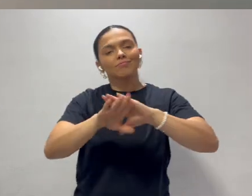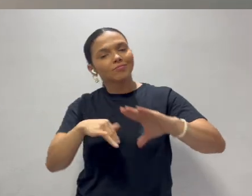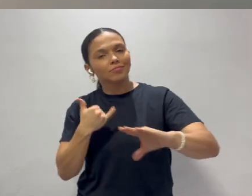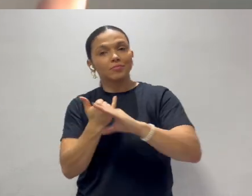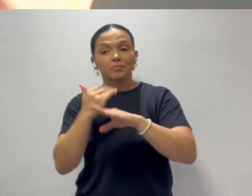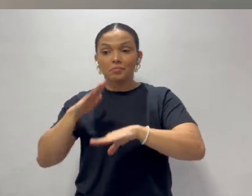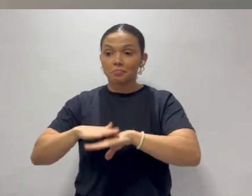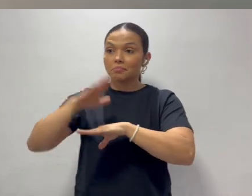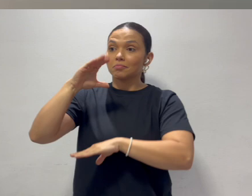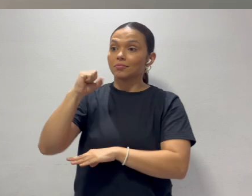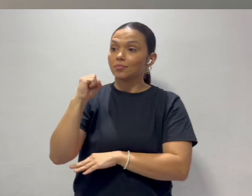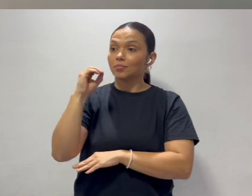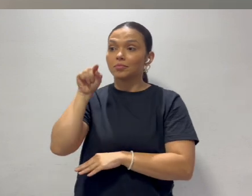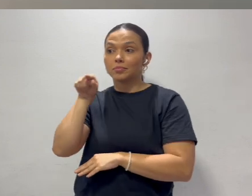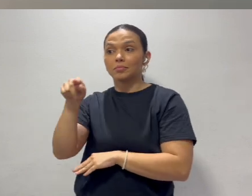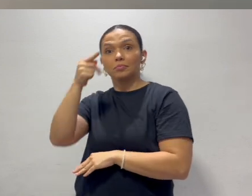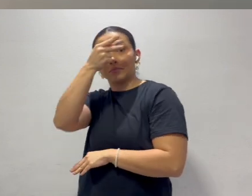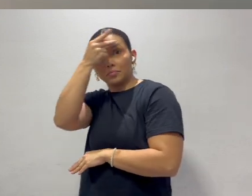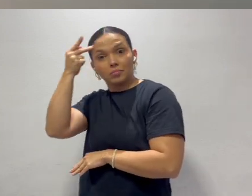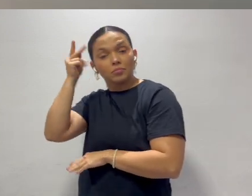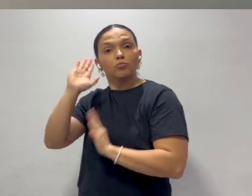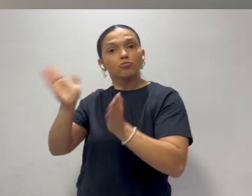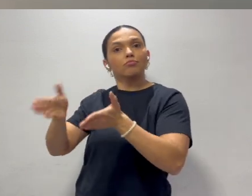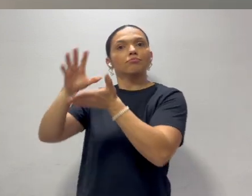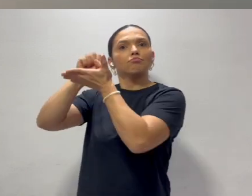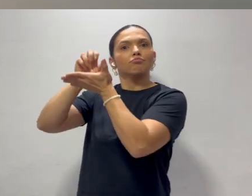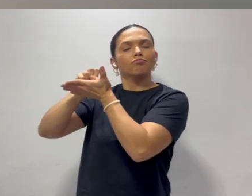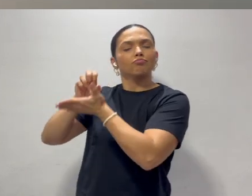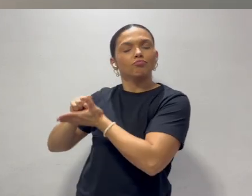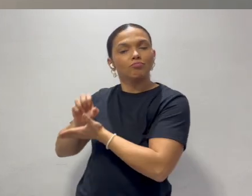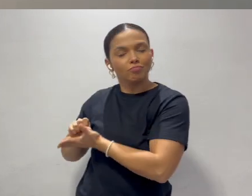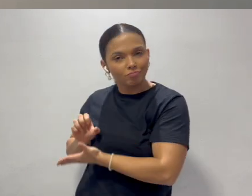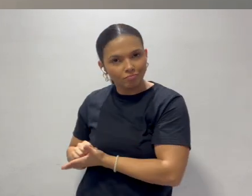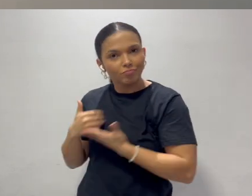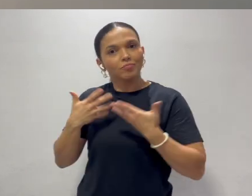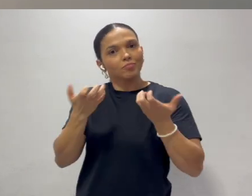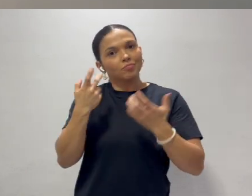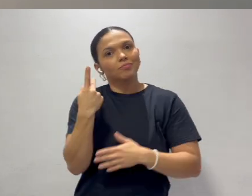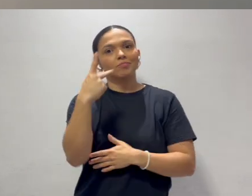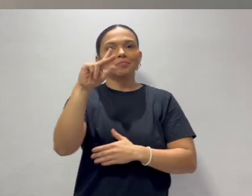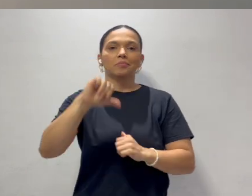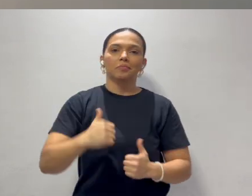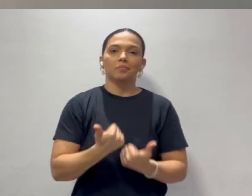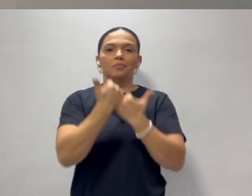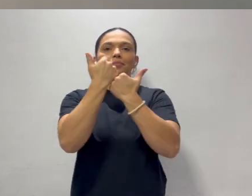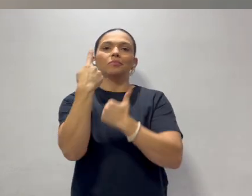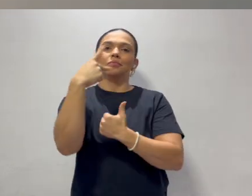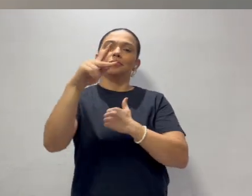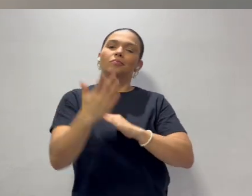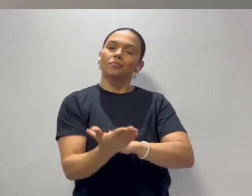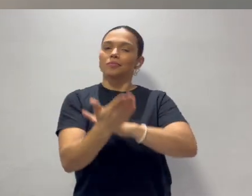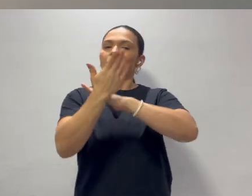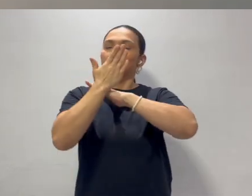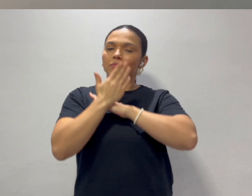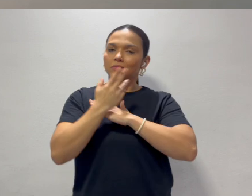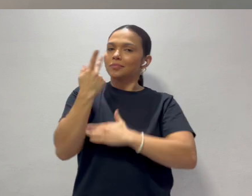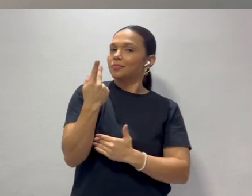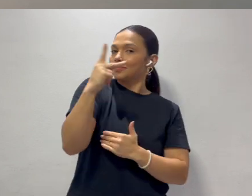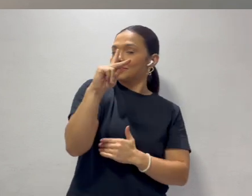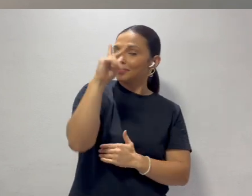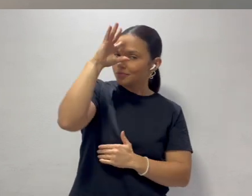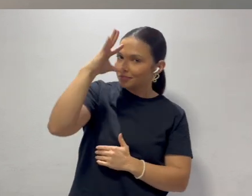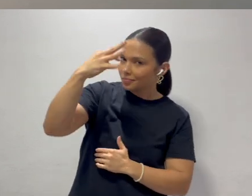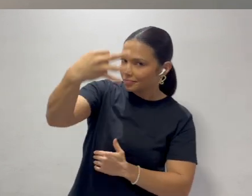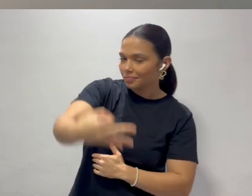aí já, ultrapassamos o número de 80 mil inscritos e queremos contar com o seu apoio, com a sua ajuda e com